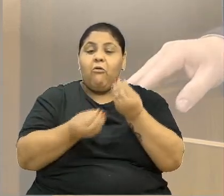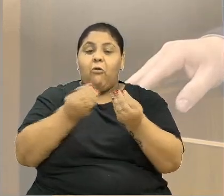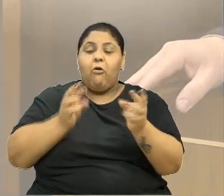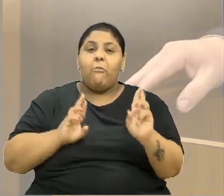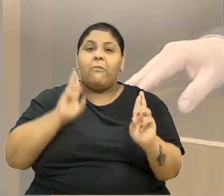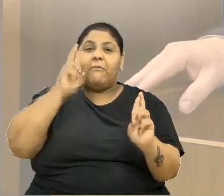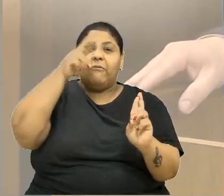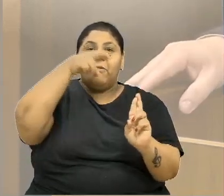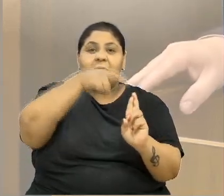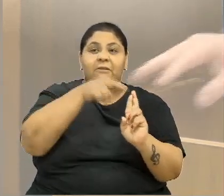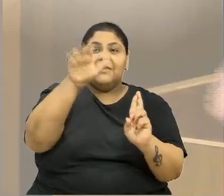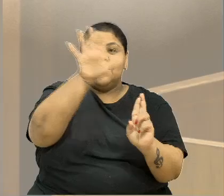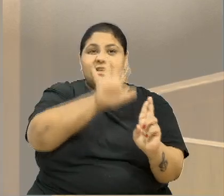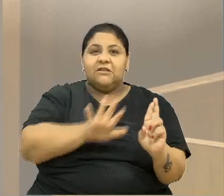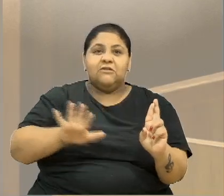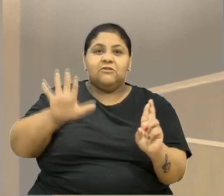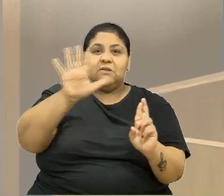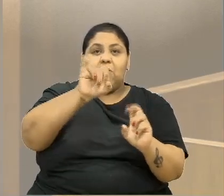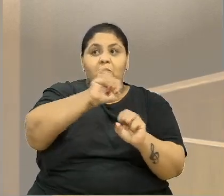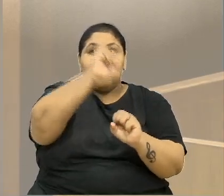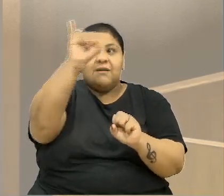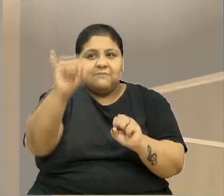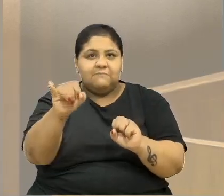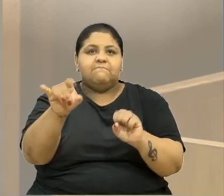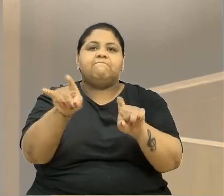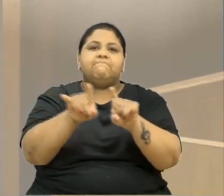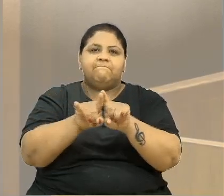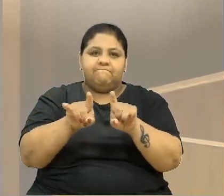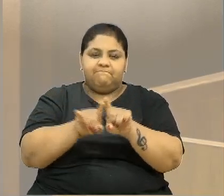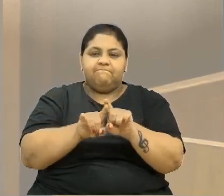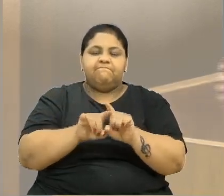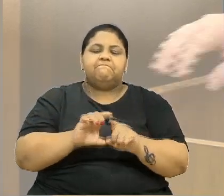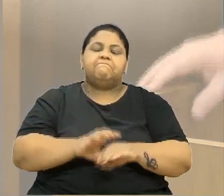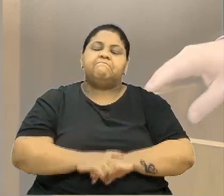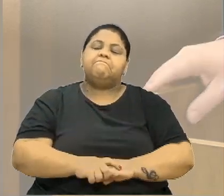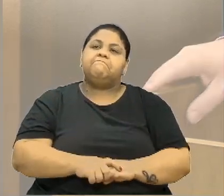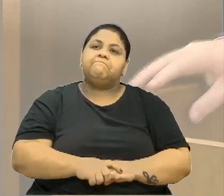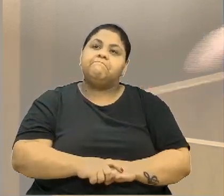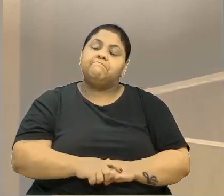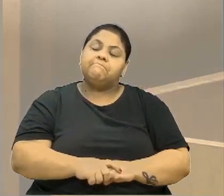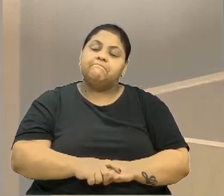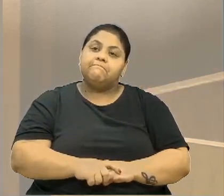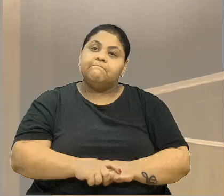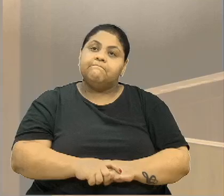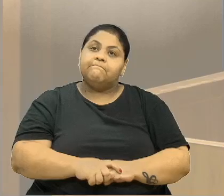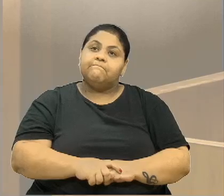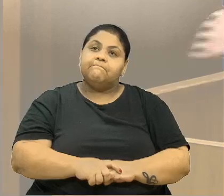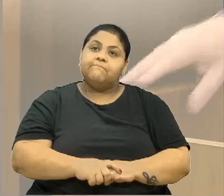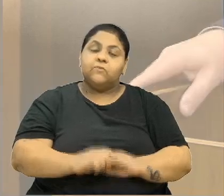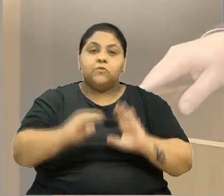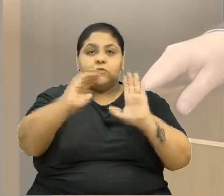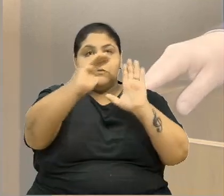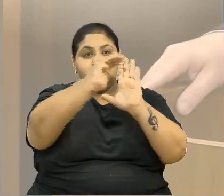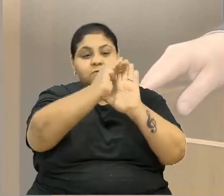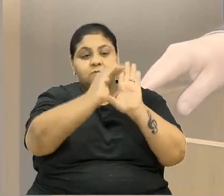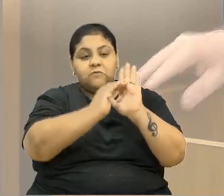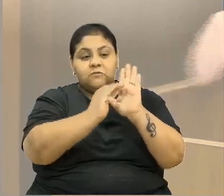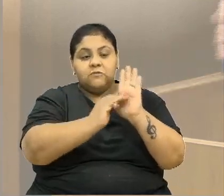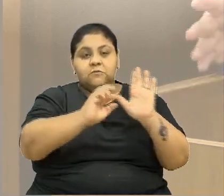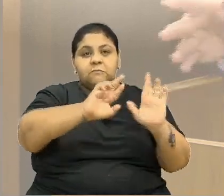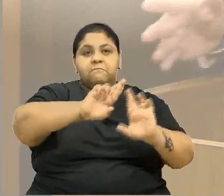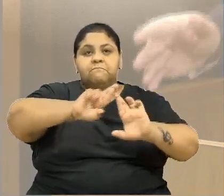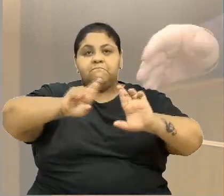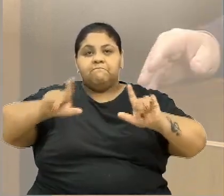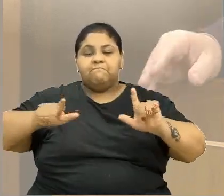referência nacional e internacional nestes setores. A sua programação diversificada